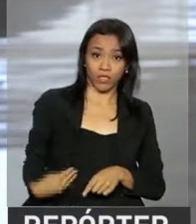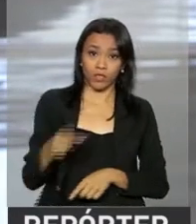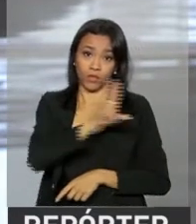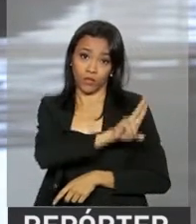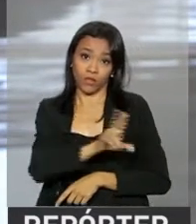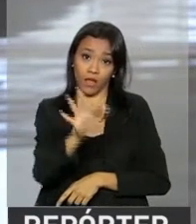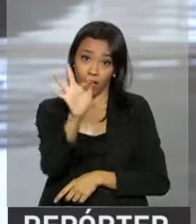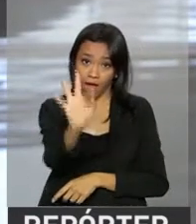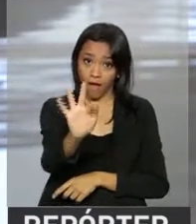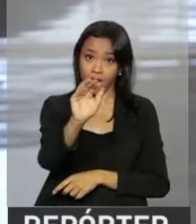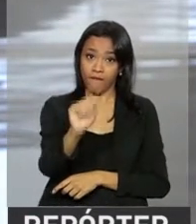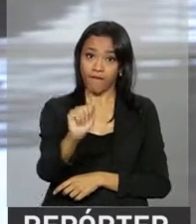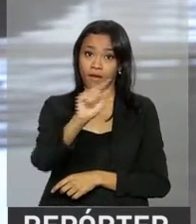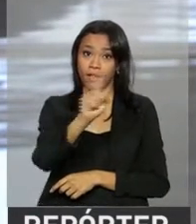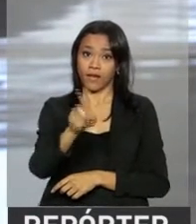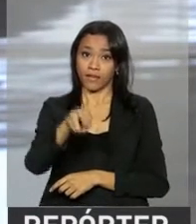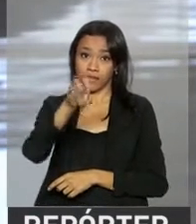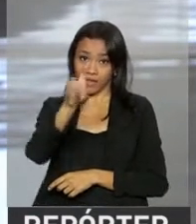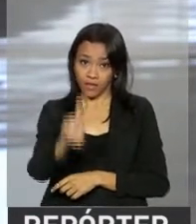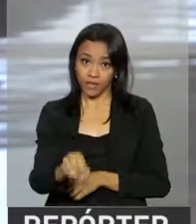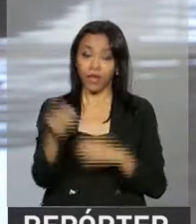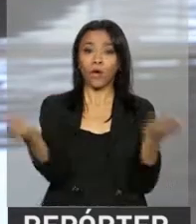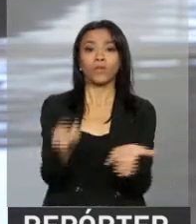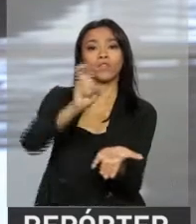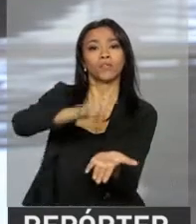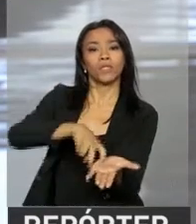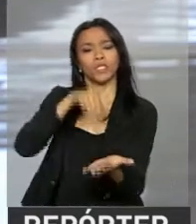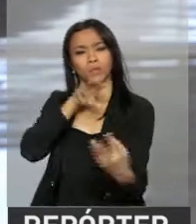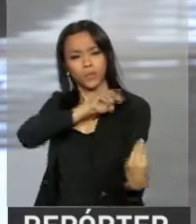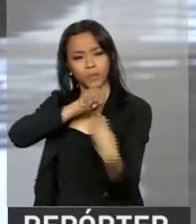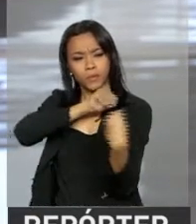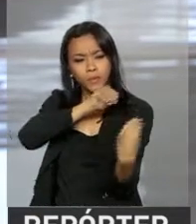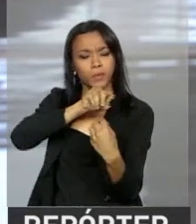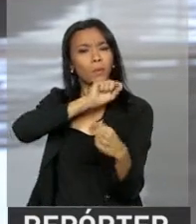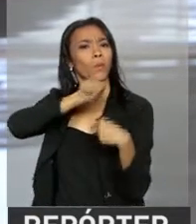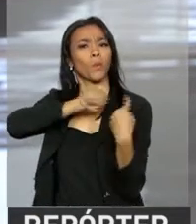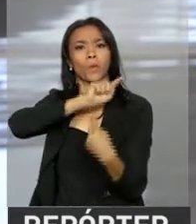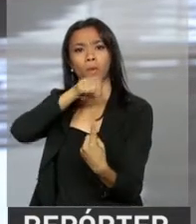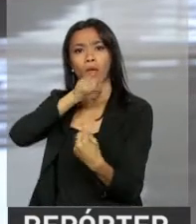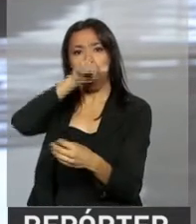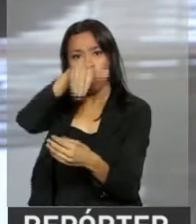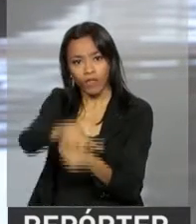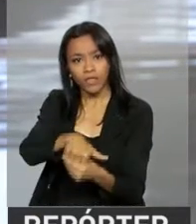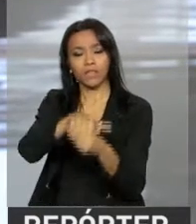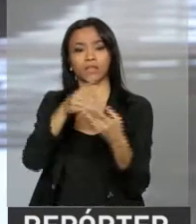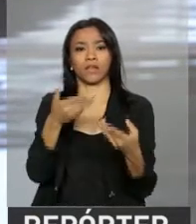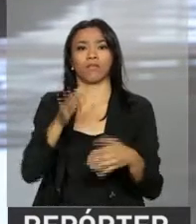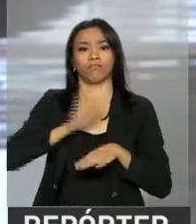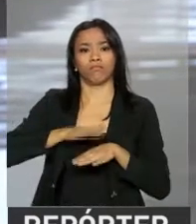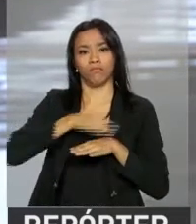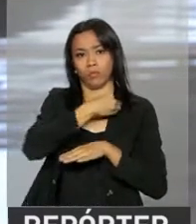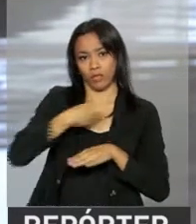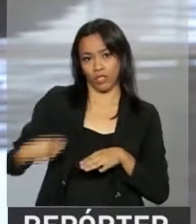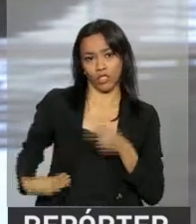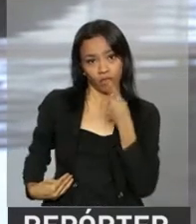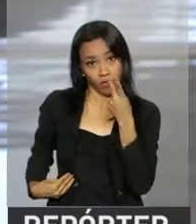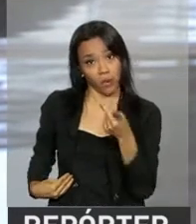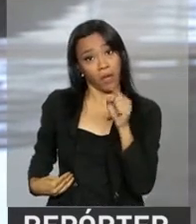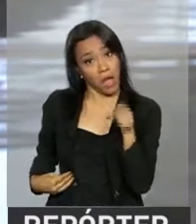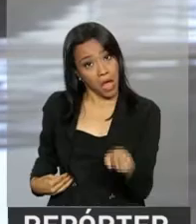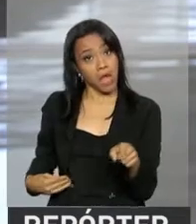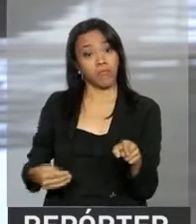nota divulgada à imprensa agora pela manhã o resultado aí dessa votação segundo henrique meirelles esse é o primeiro passo